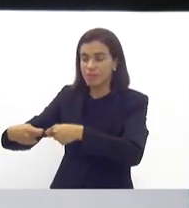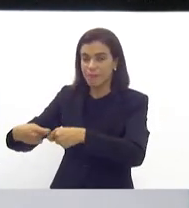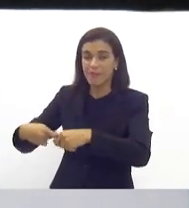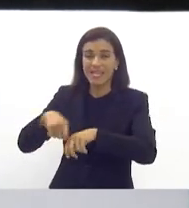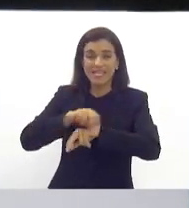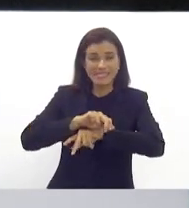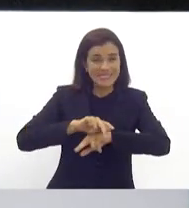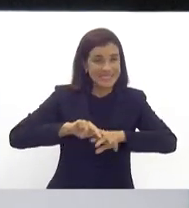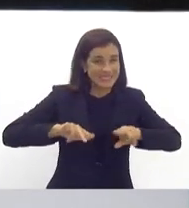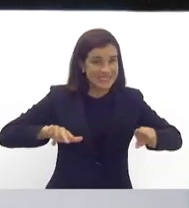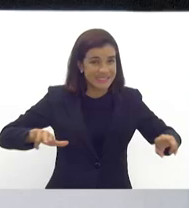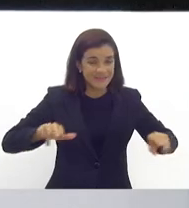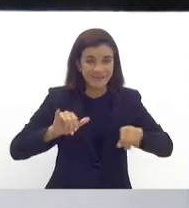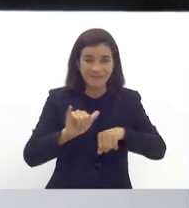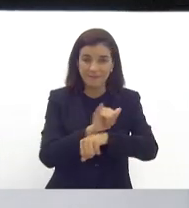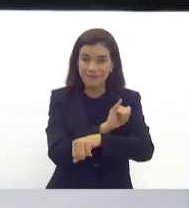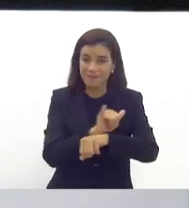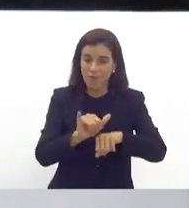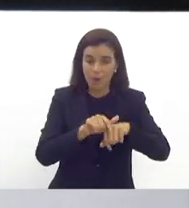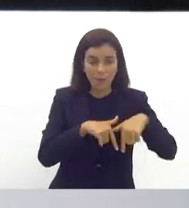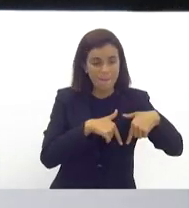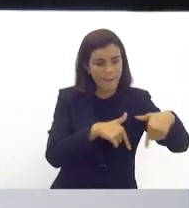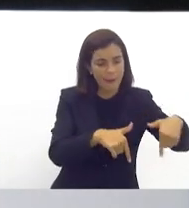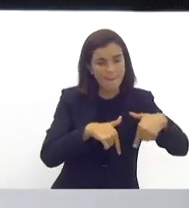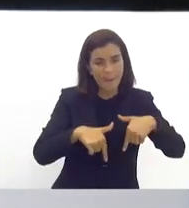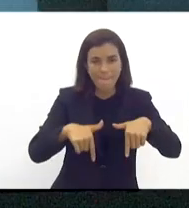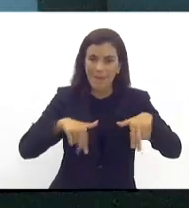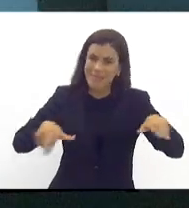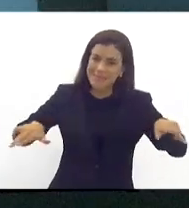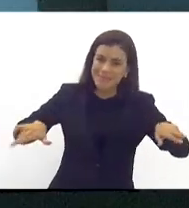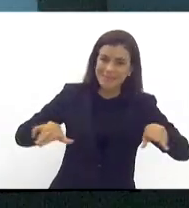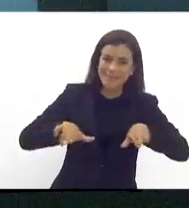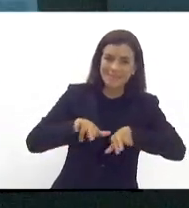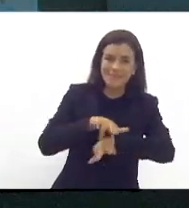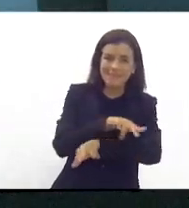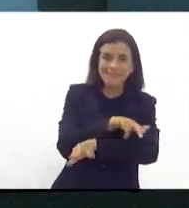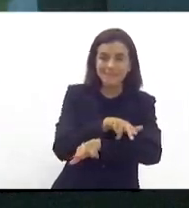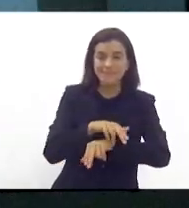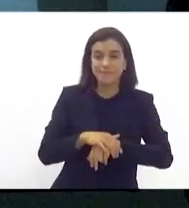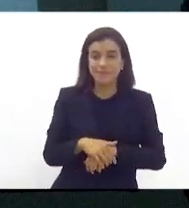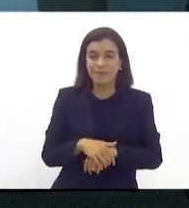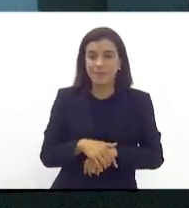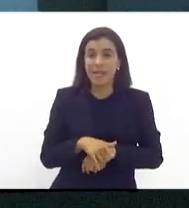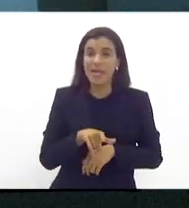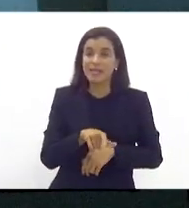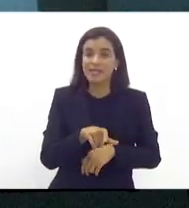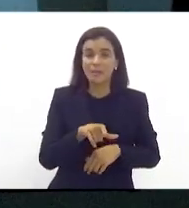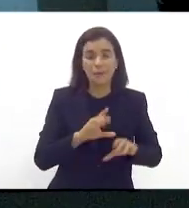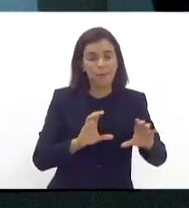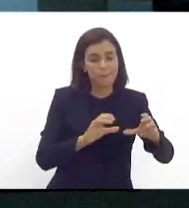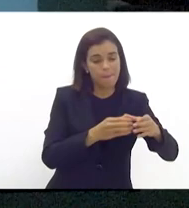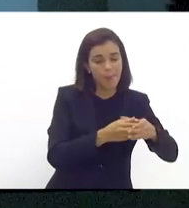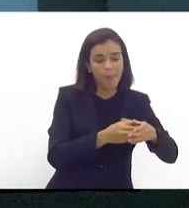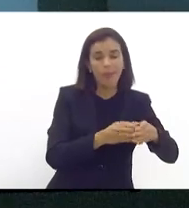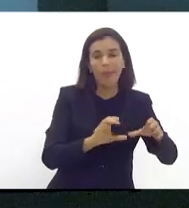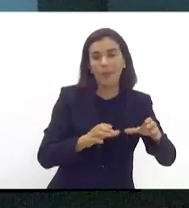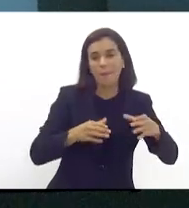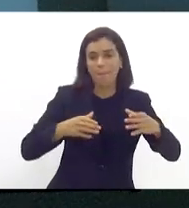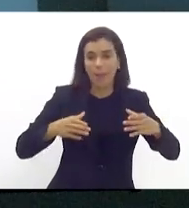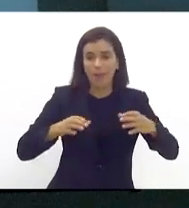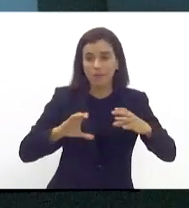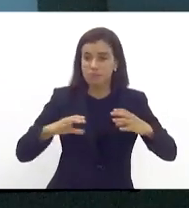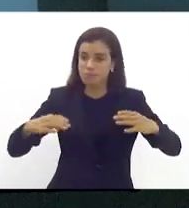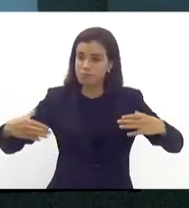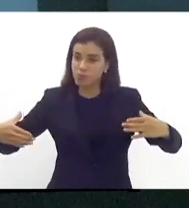diferentes formas de atuar próximo por favor essas operadoras são divididas em pequeno médio e grande